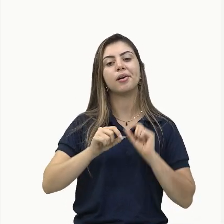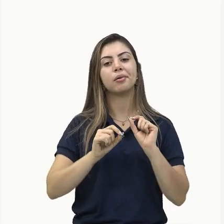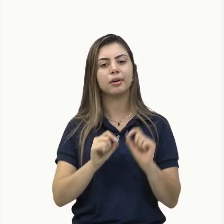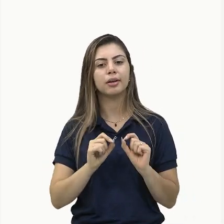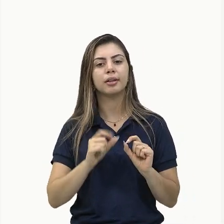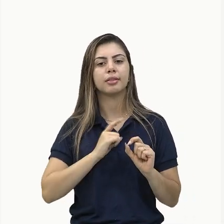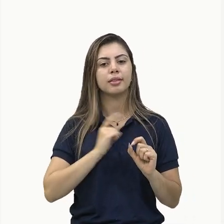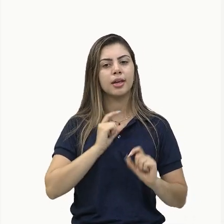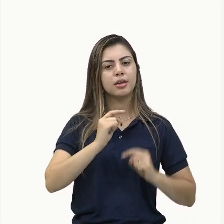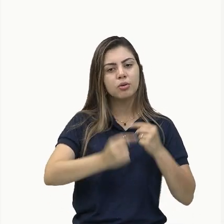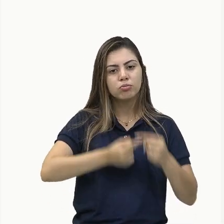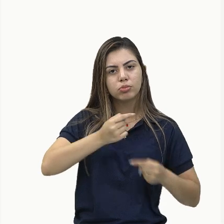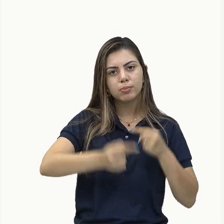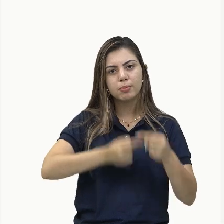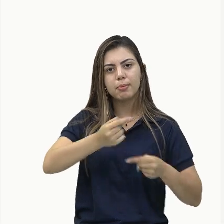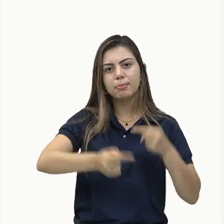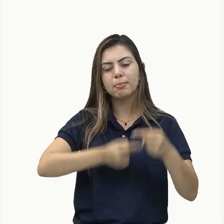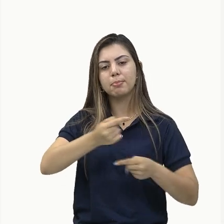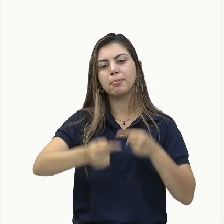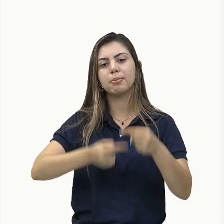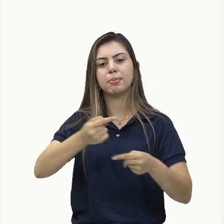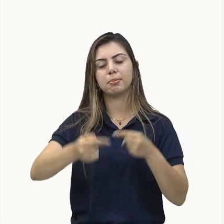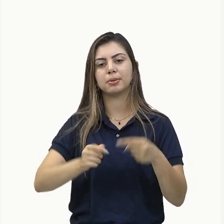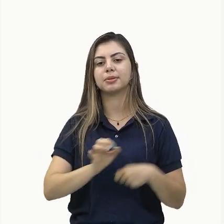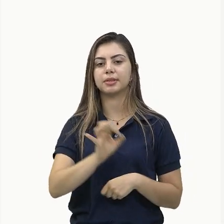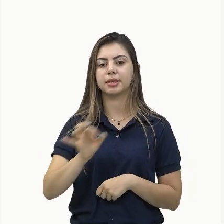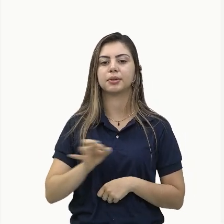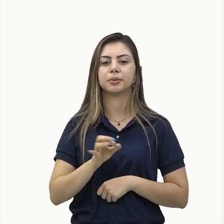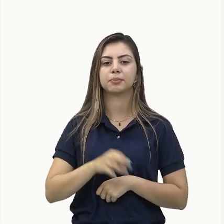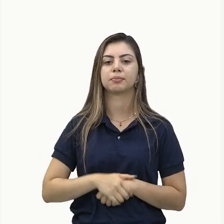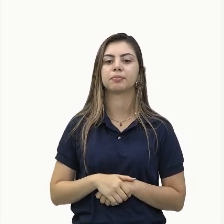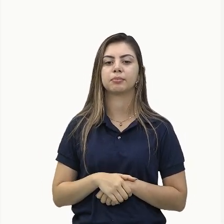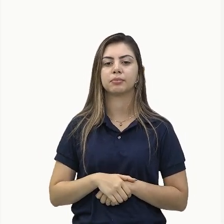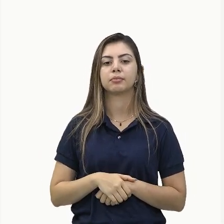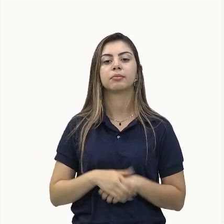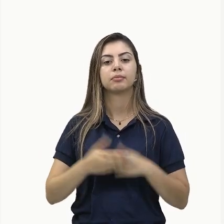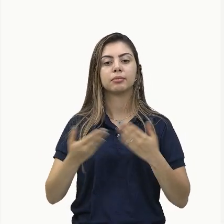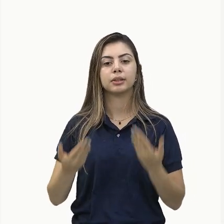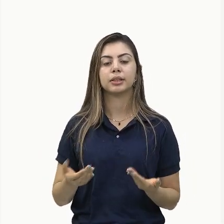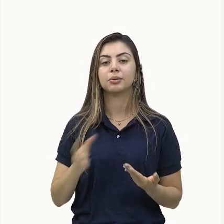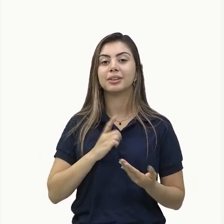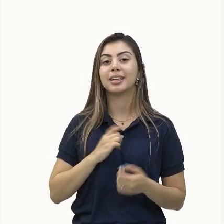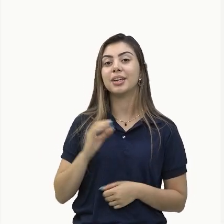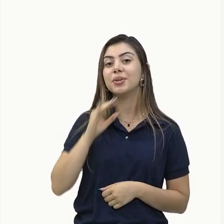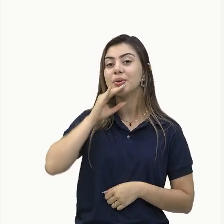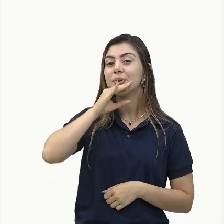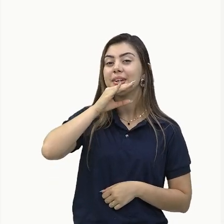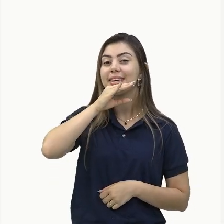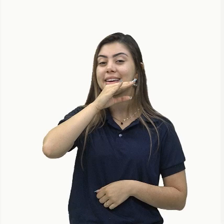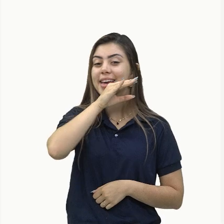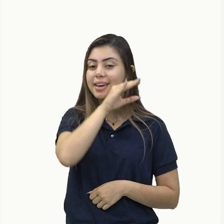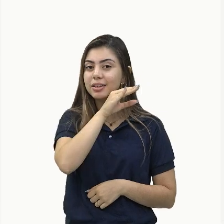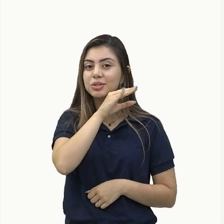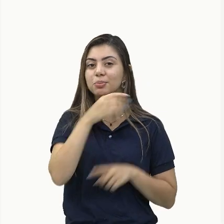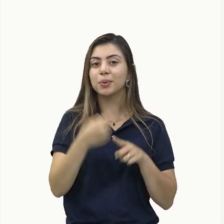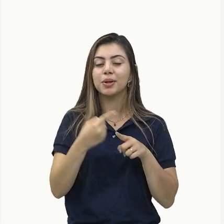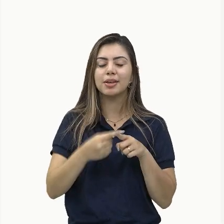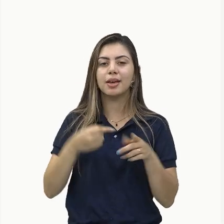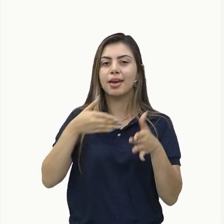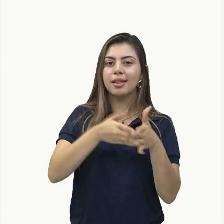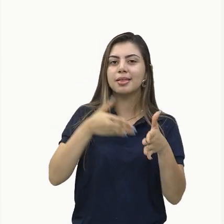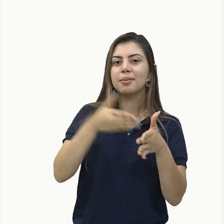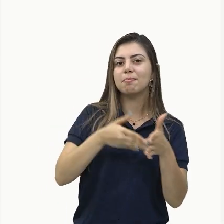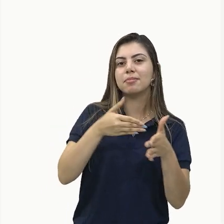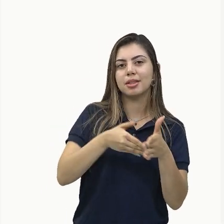resistores, refere-se aqui, os resistores geram calor pelo efeito resistores.